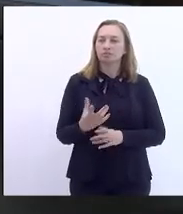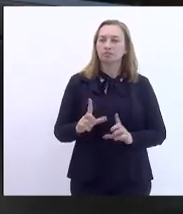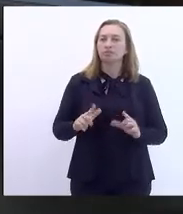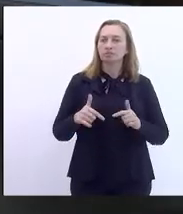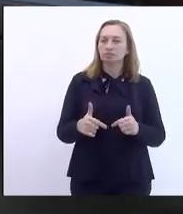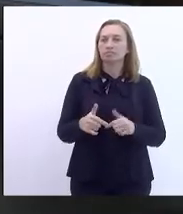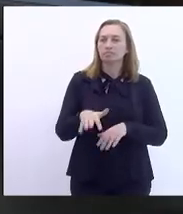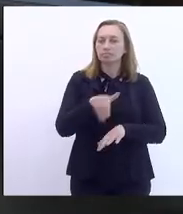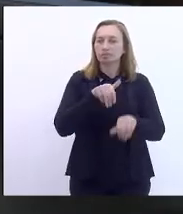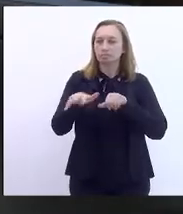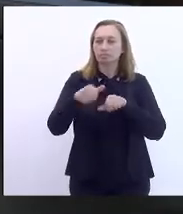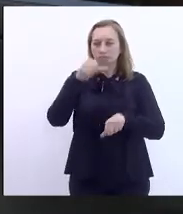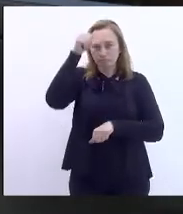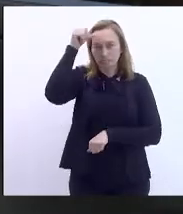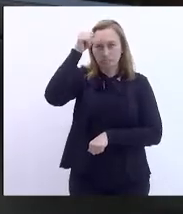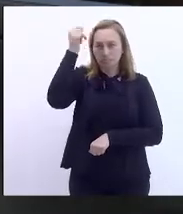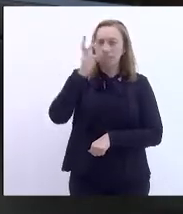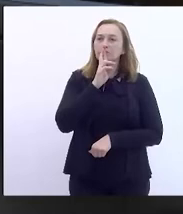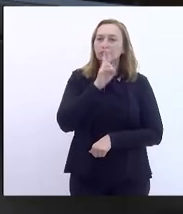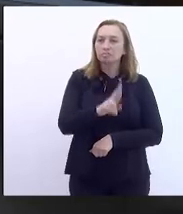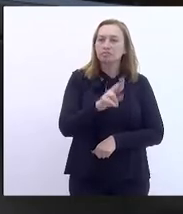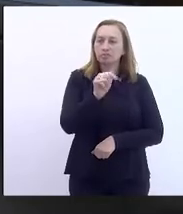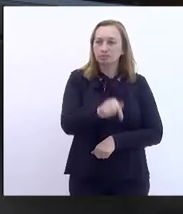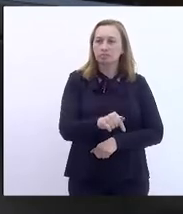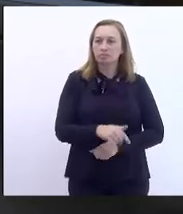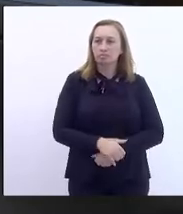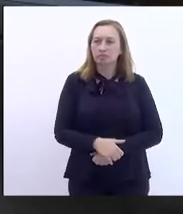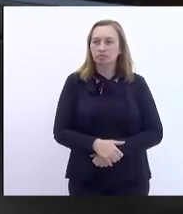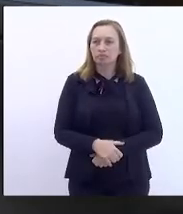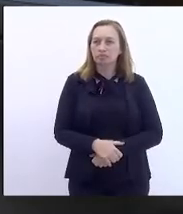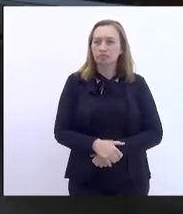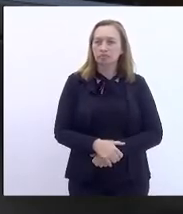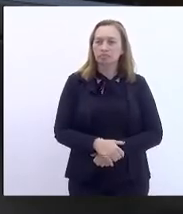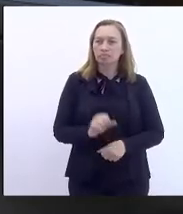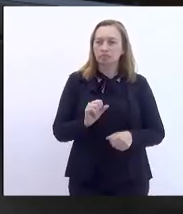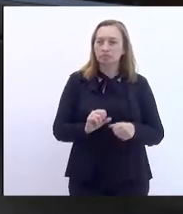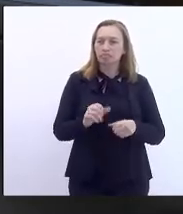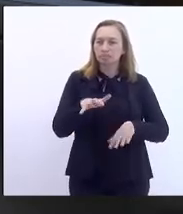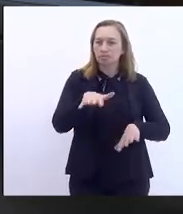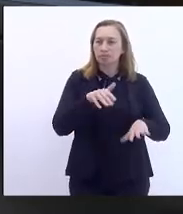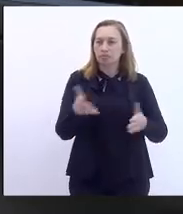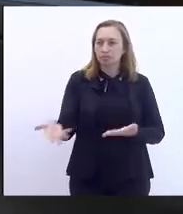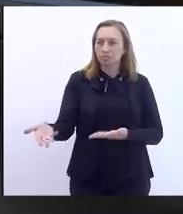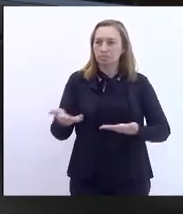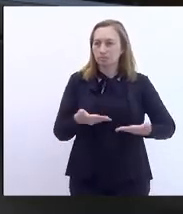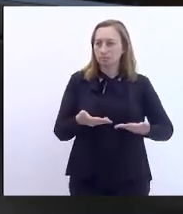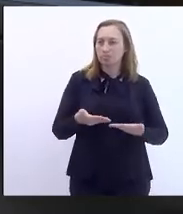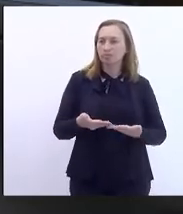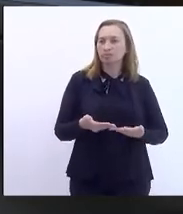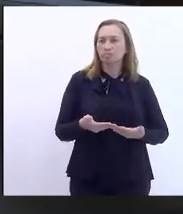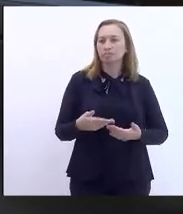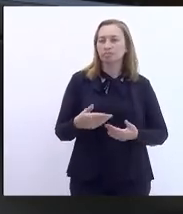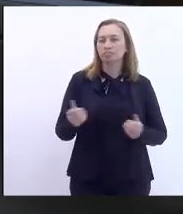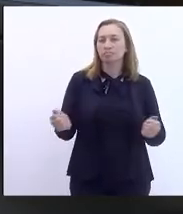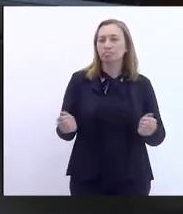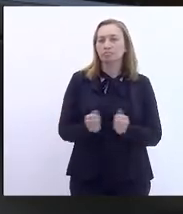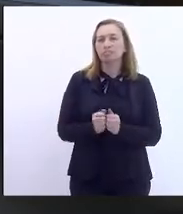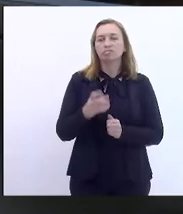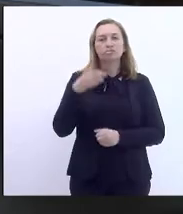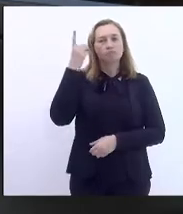convocar o Cláudio Castro para responder aqui fazer uma convocação conjunta viu Dani Monteiro